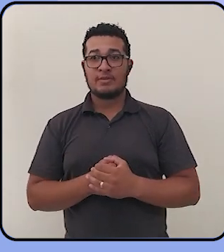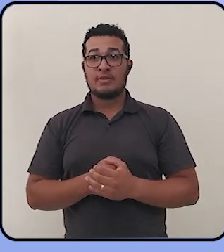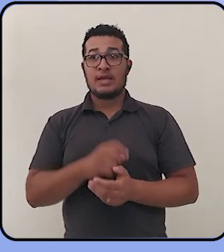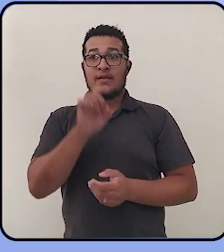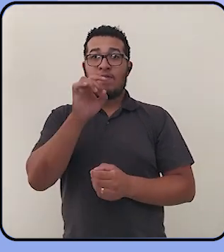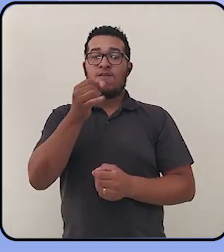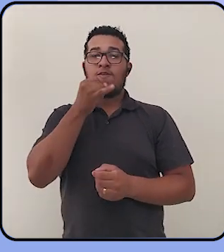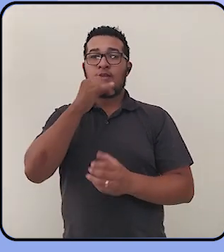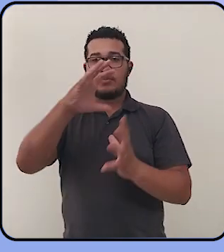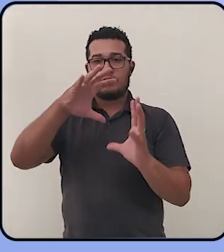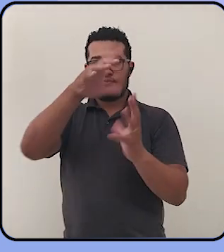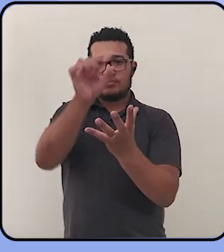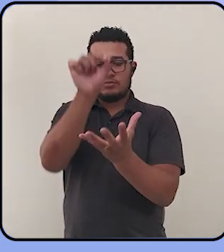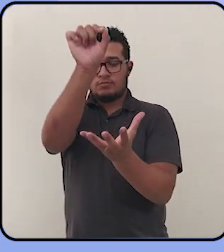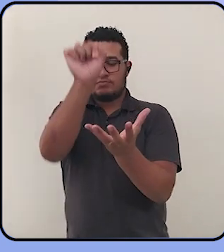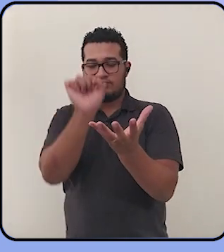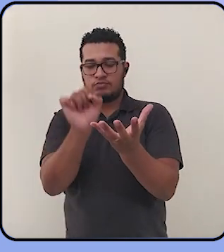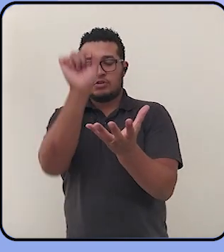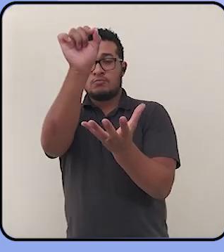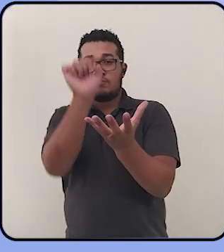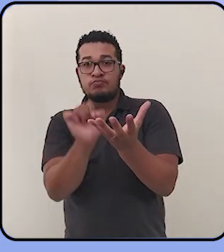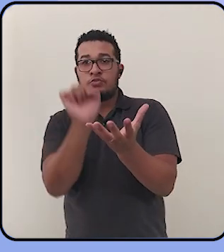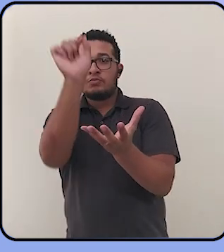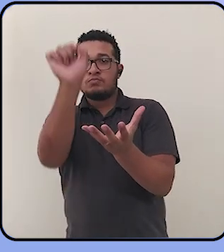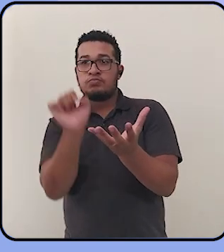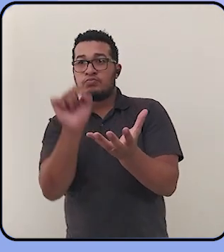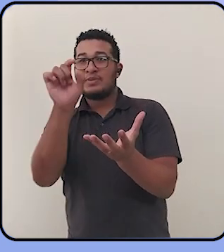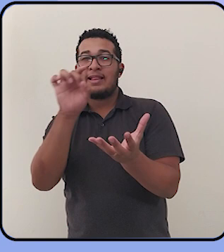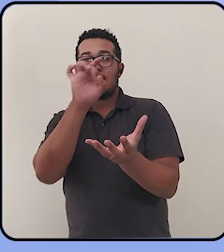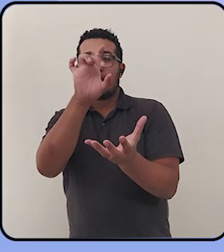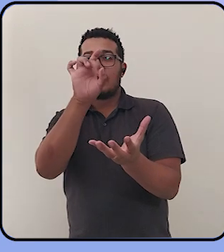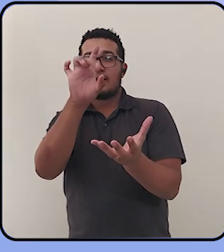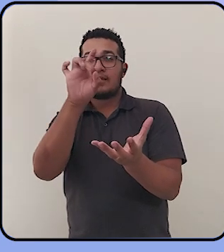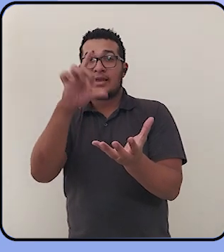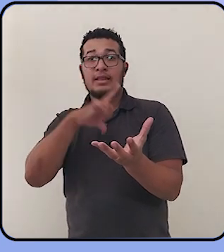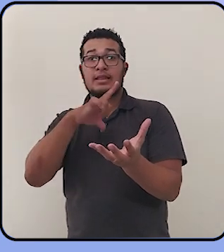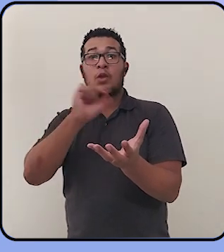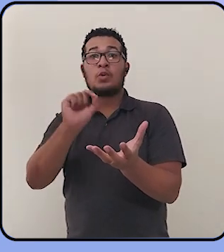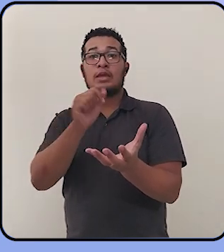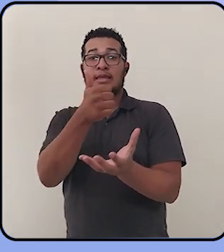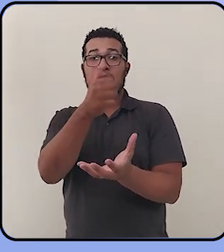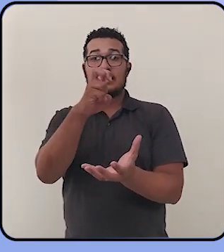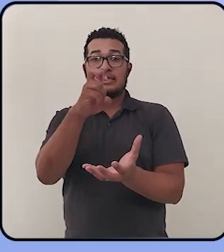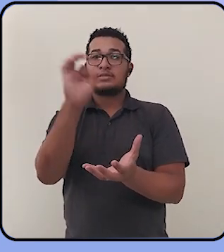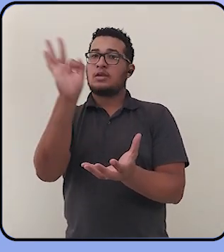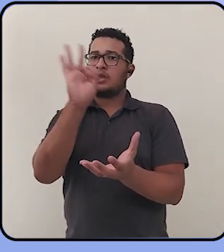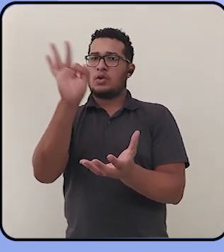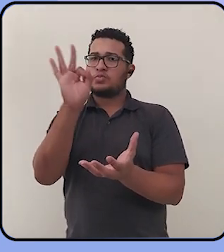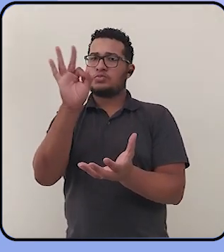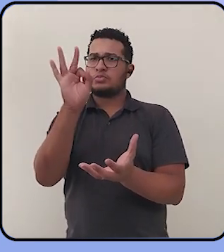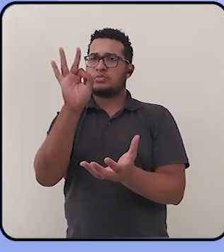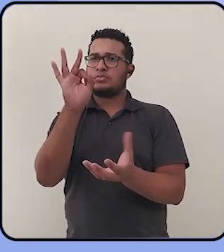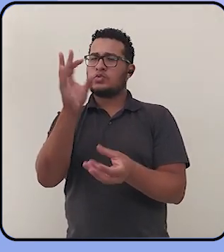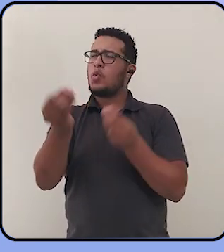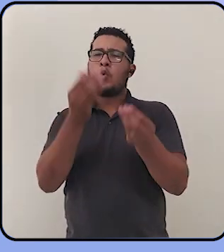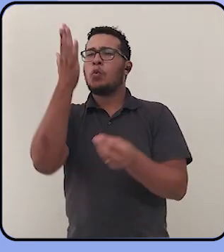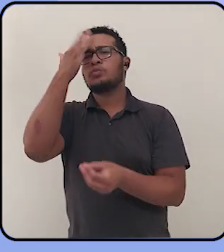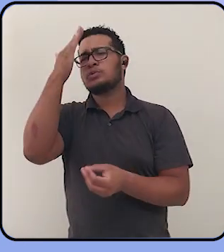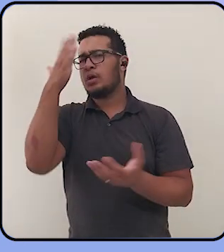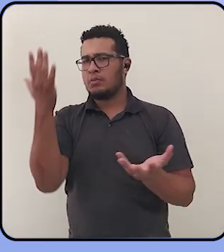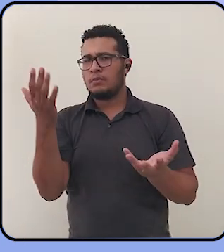importante para quando chegar na prática. Cada fuso desse tem